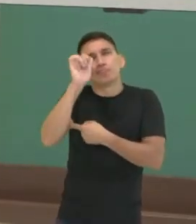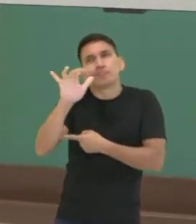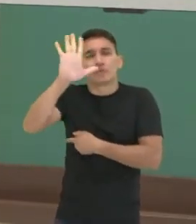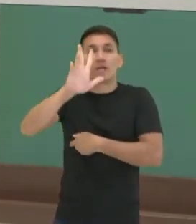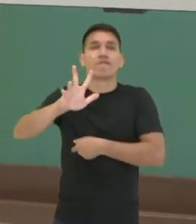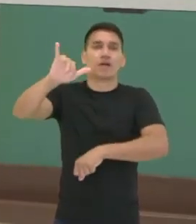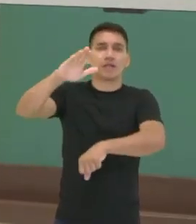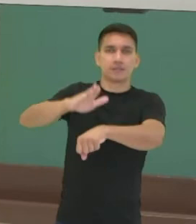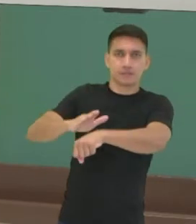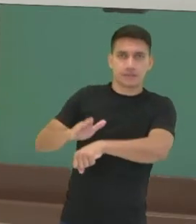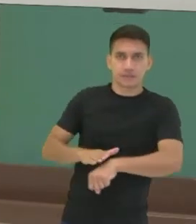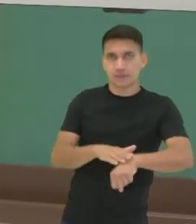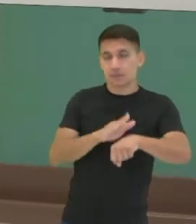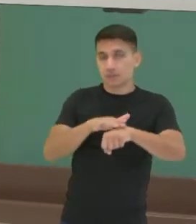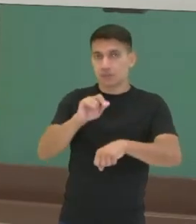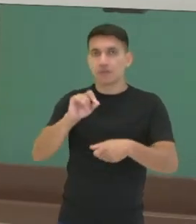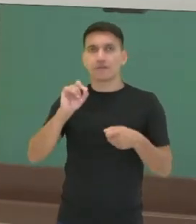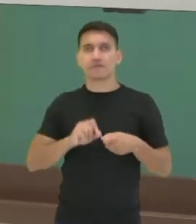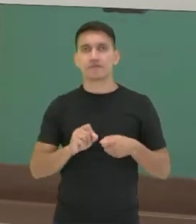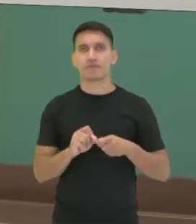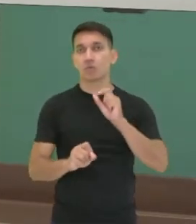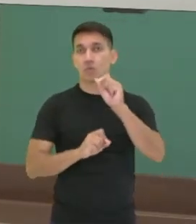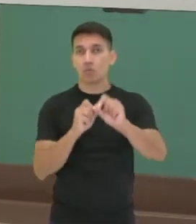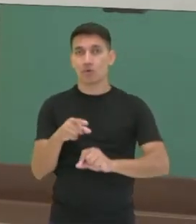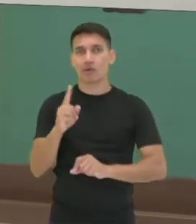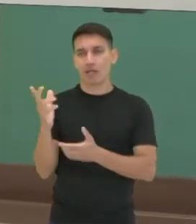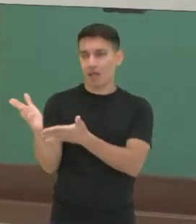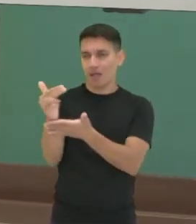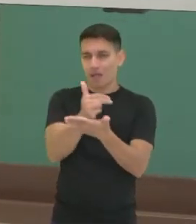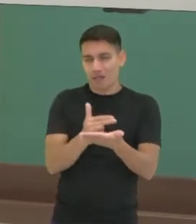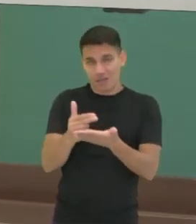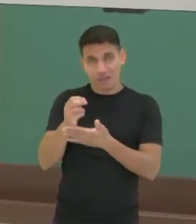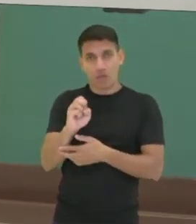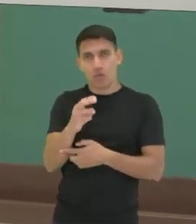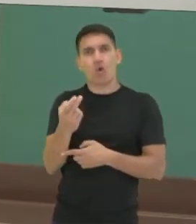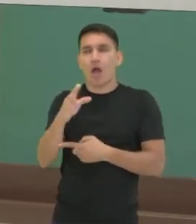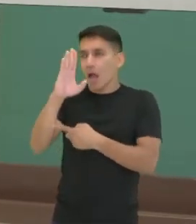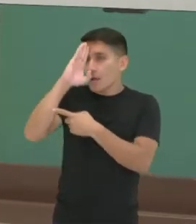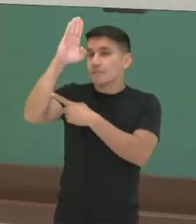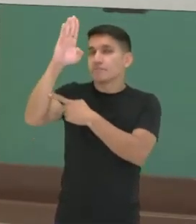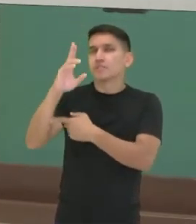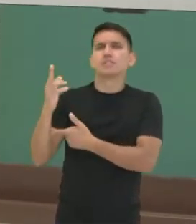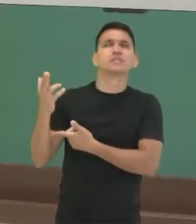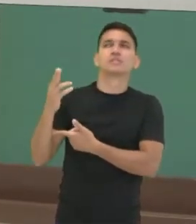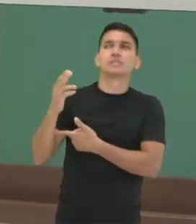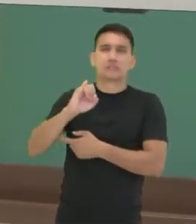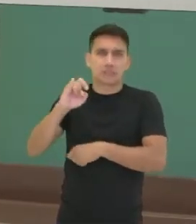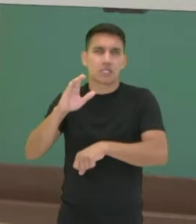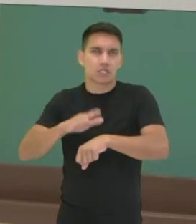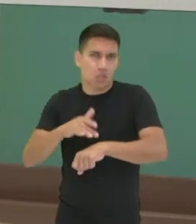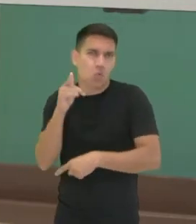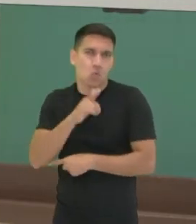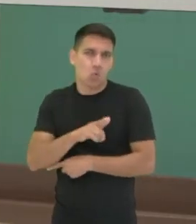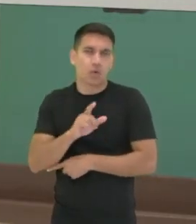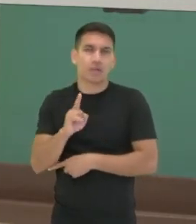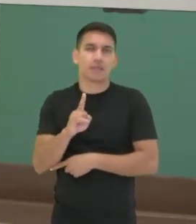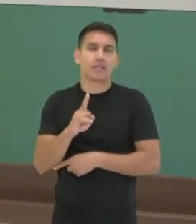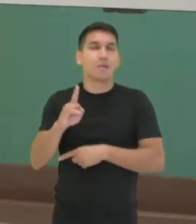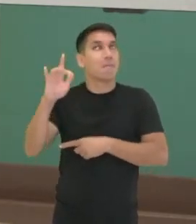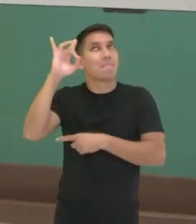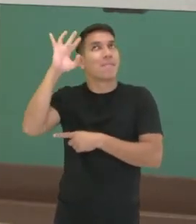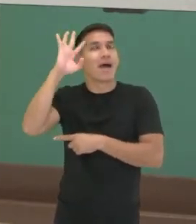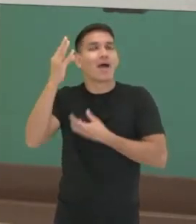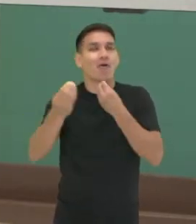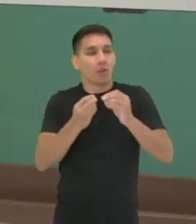tempo agora para fazer um desenho ou das principais, se der tempo, cenas de